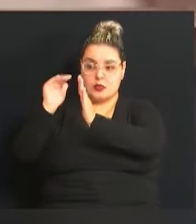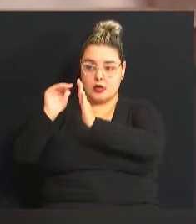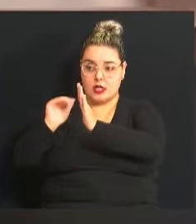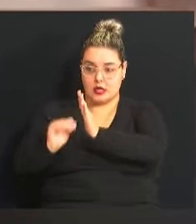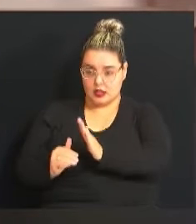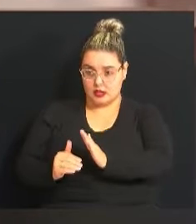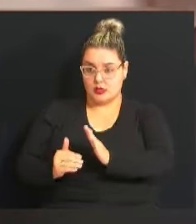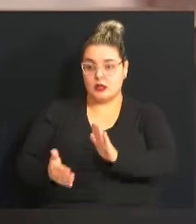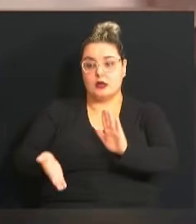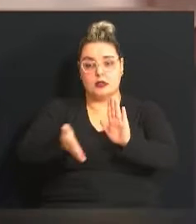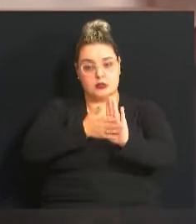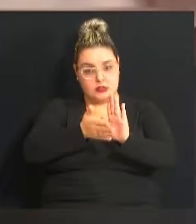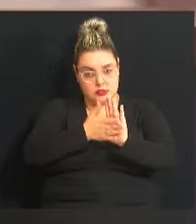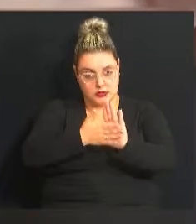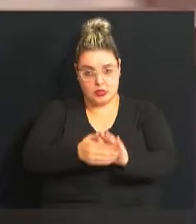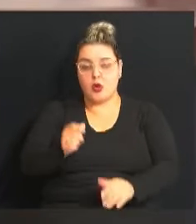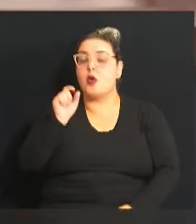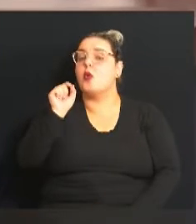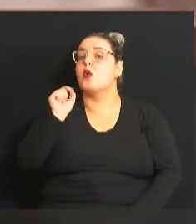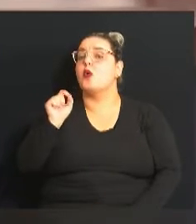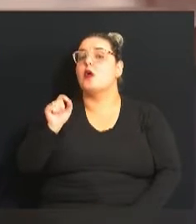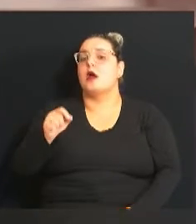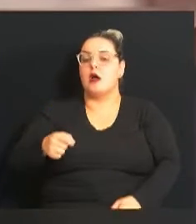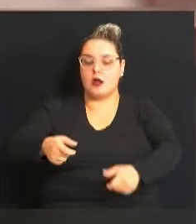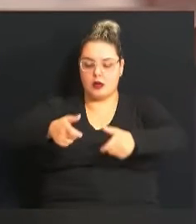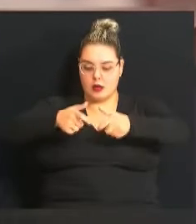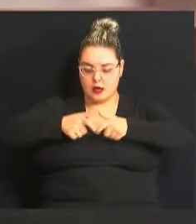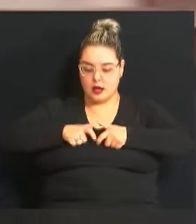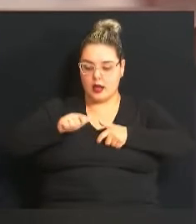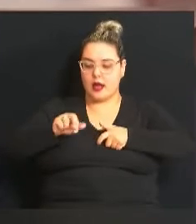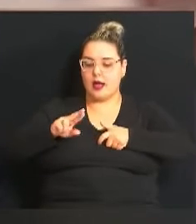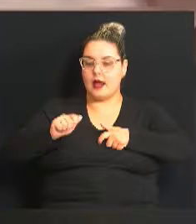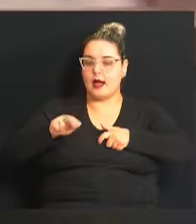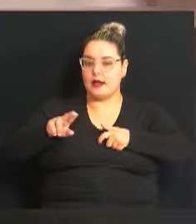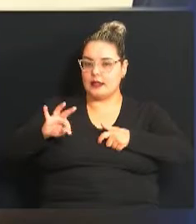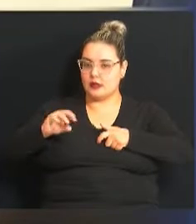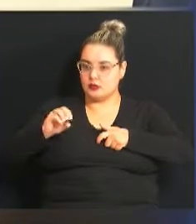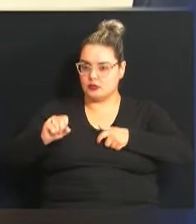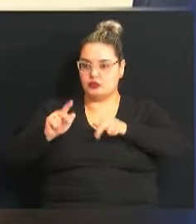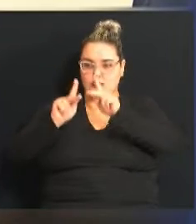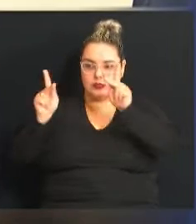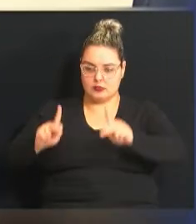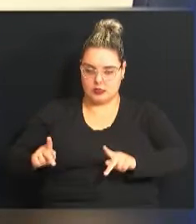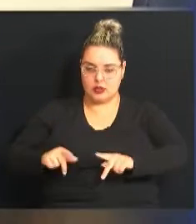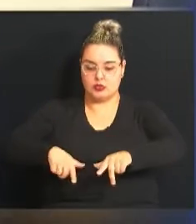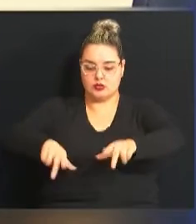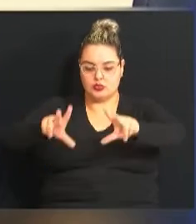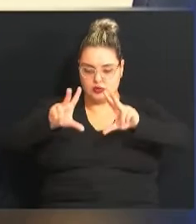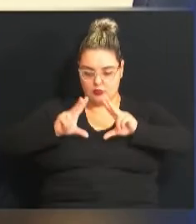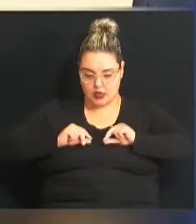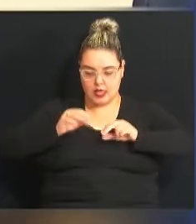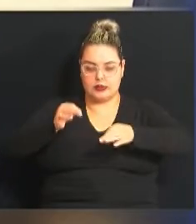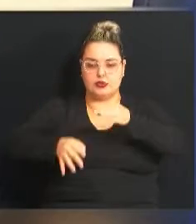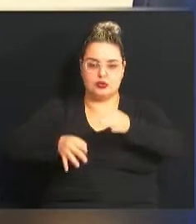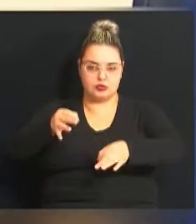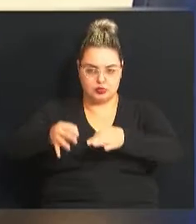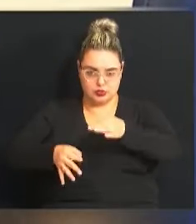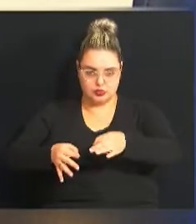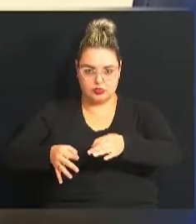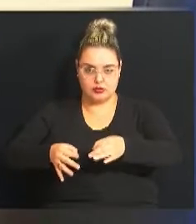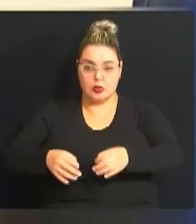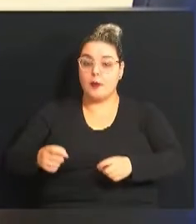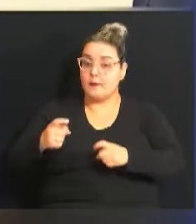as propostas estão a medalha Arautos da Paz e os diplomas de mérito jurídico,